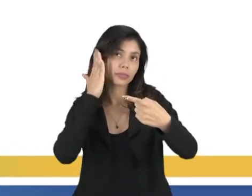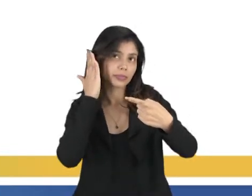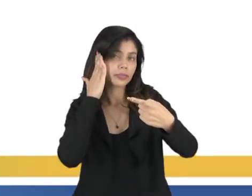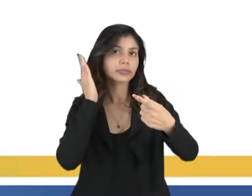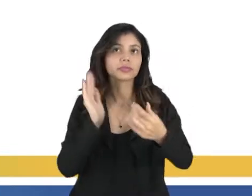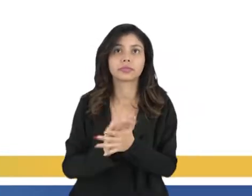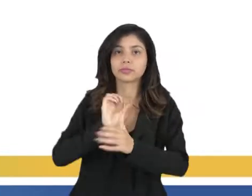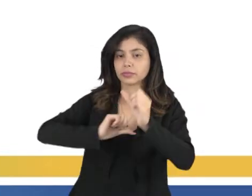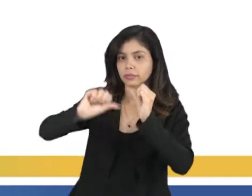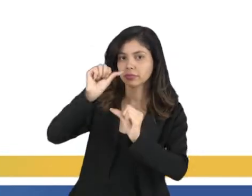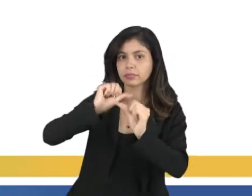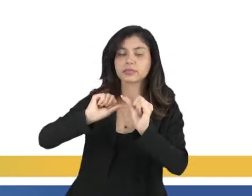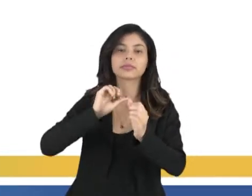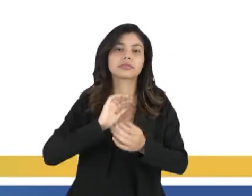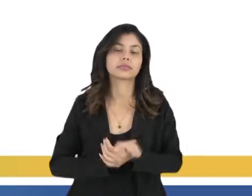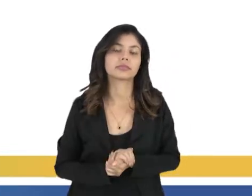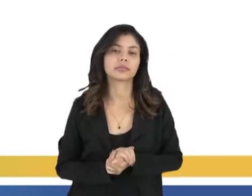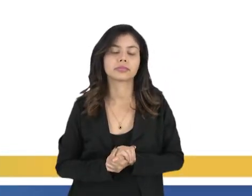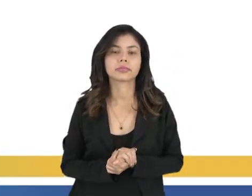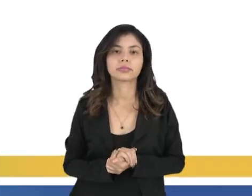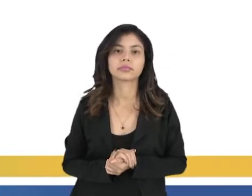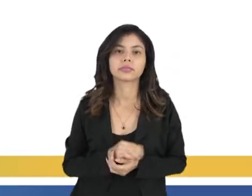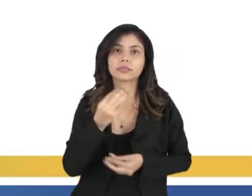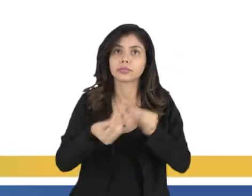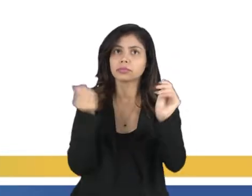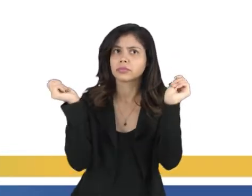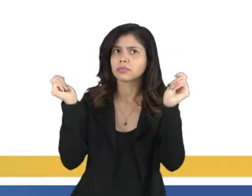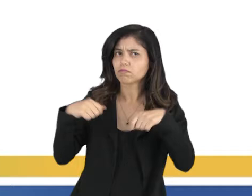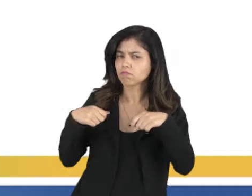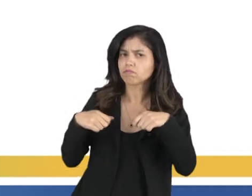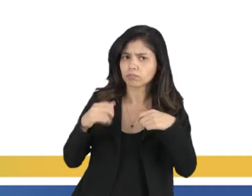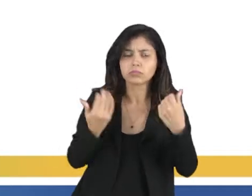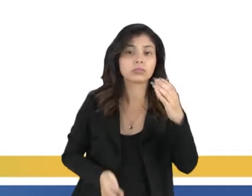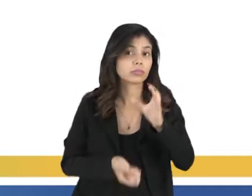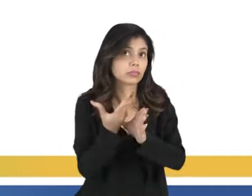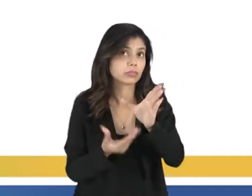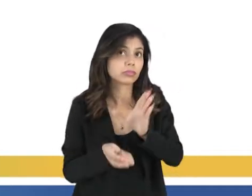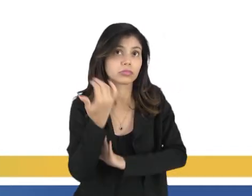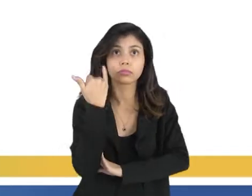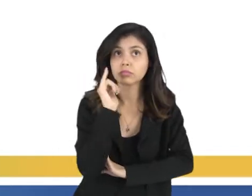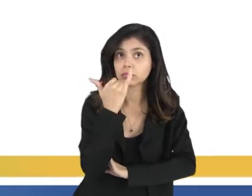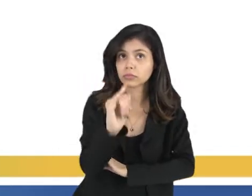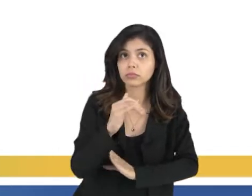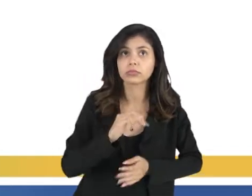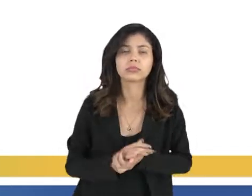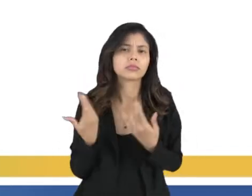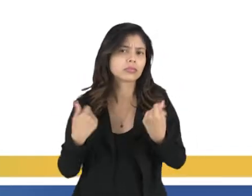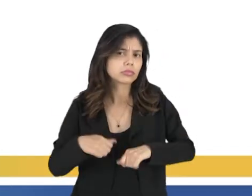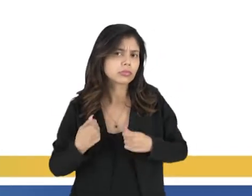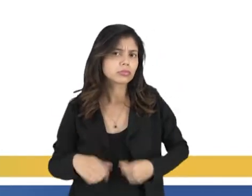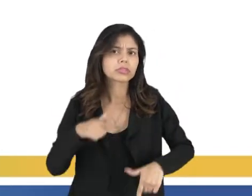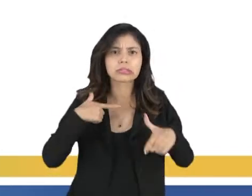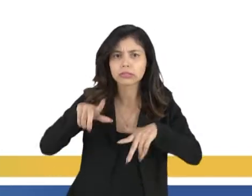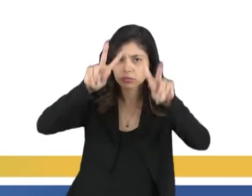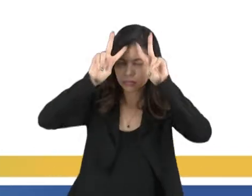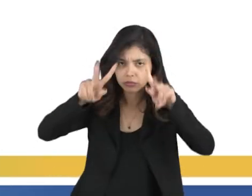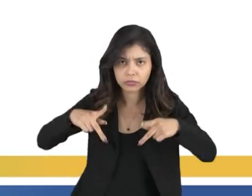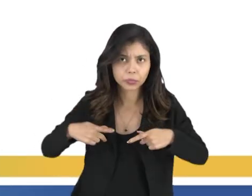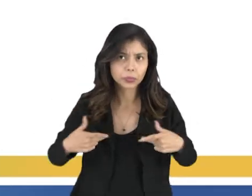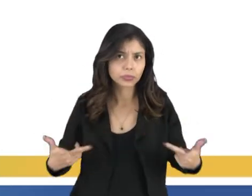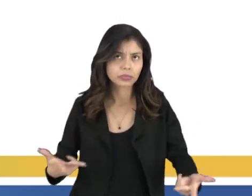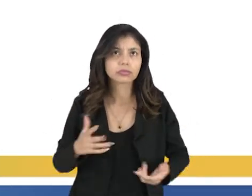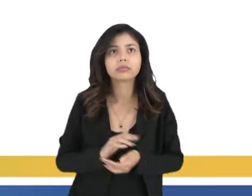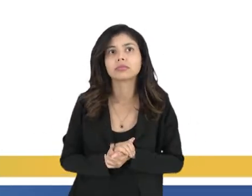primeiro, compreender como as transformações possibilitam a produção de energia necessária ao trabalho